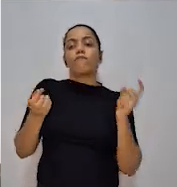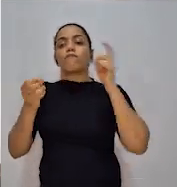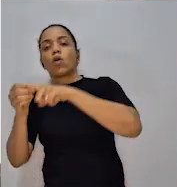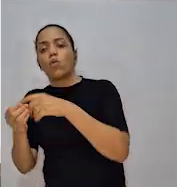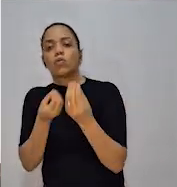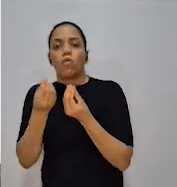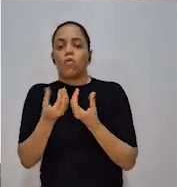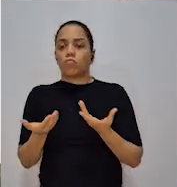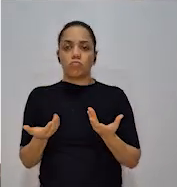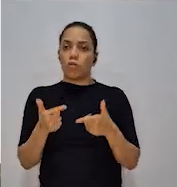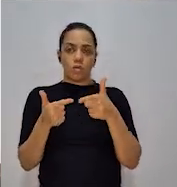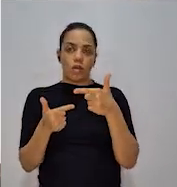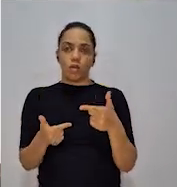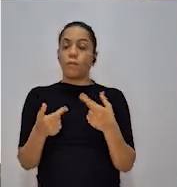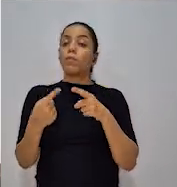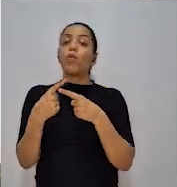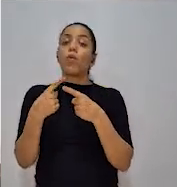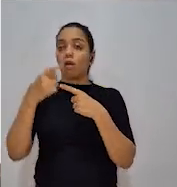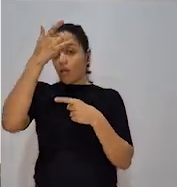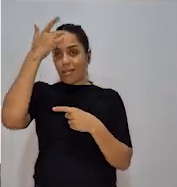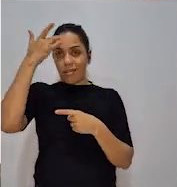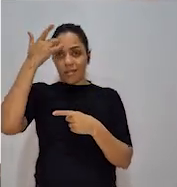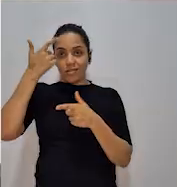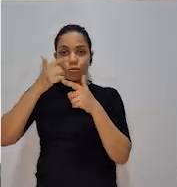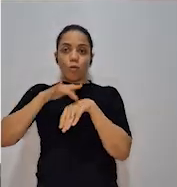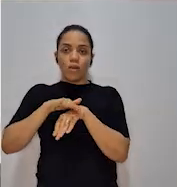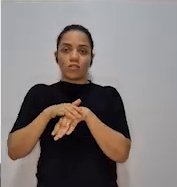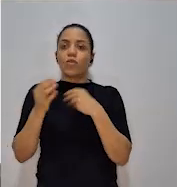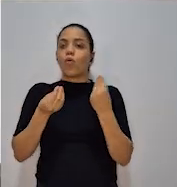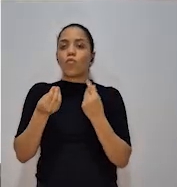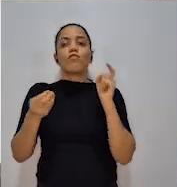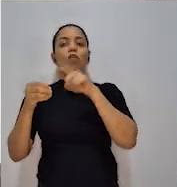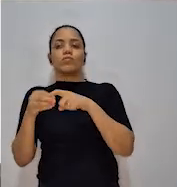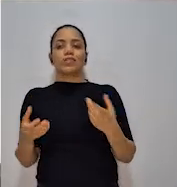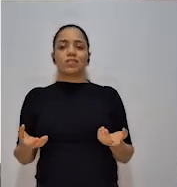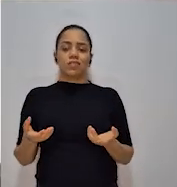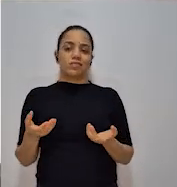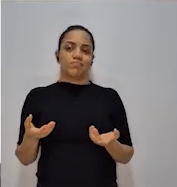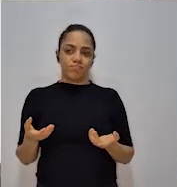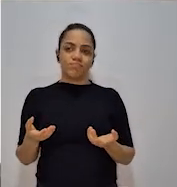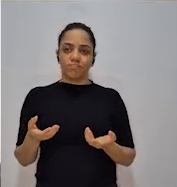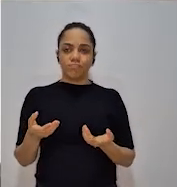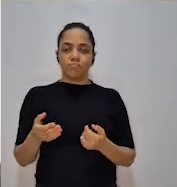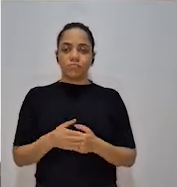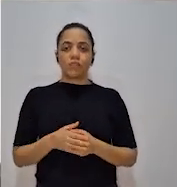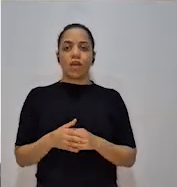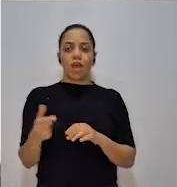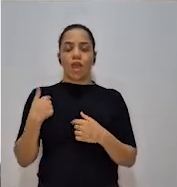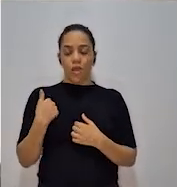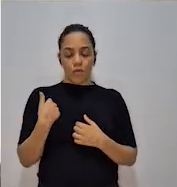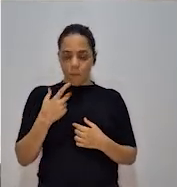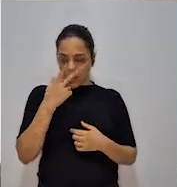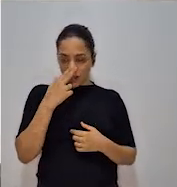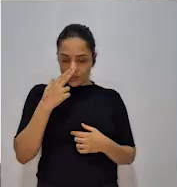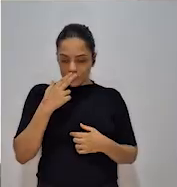processo de reabilitação profissional. Na realidade, eu trouxe a pergunta, mas eu trouxe também uma história impressa na alma, na